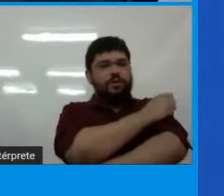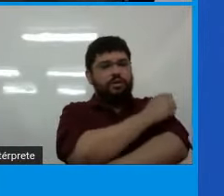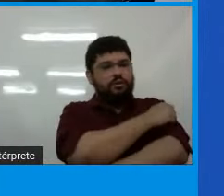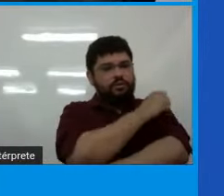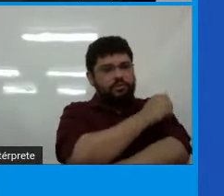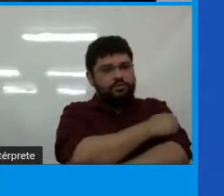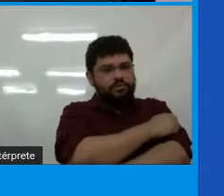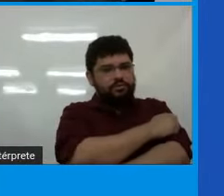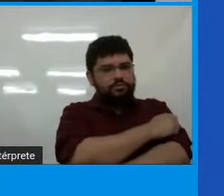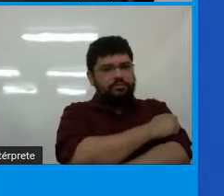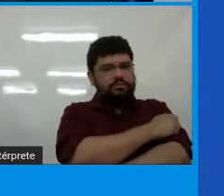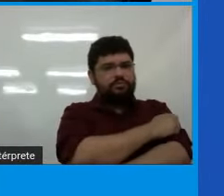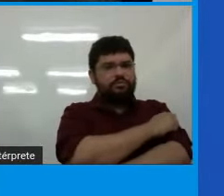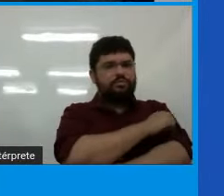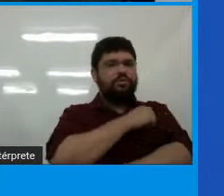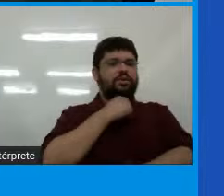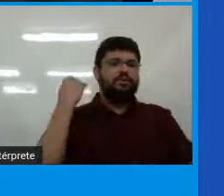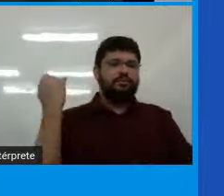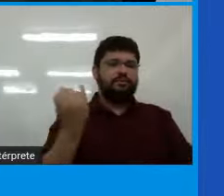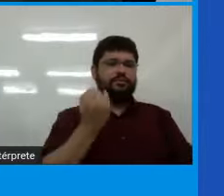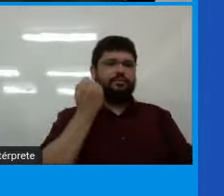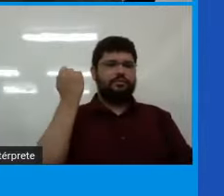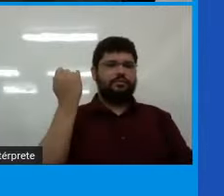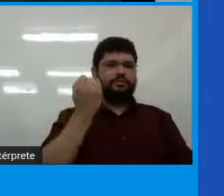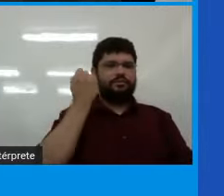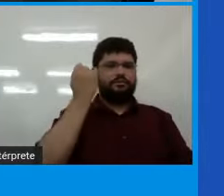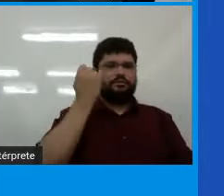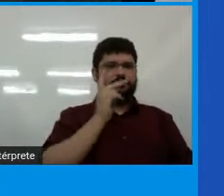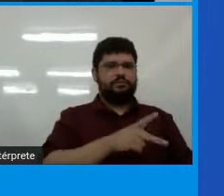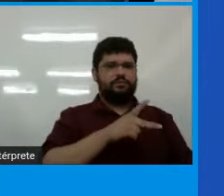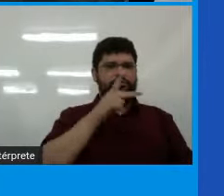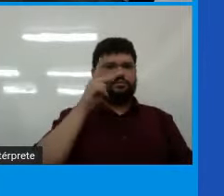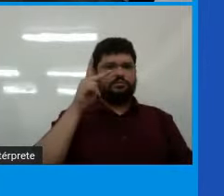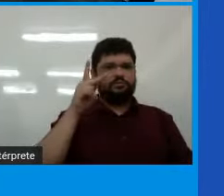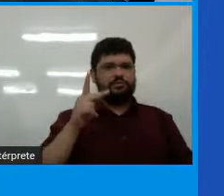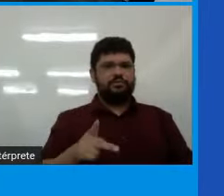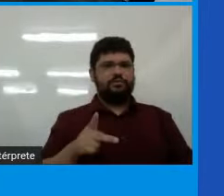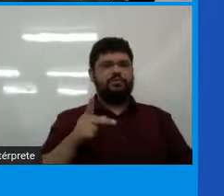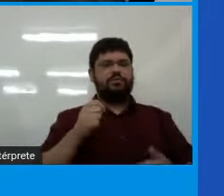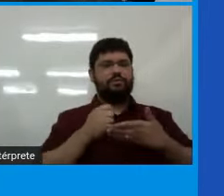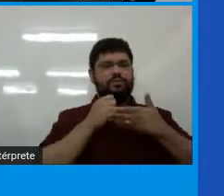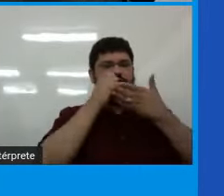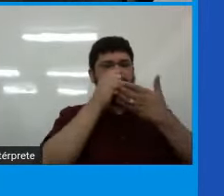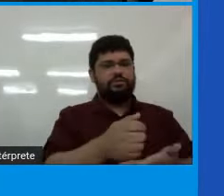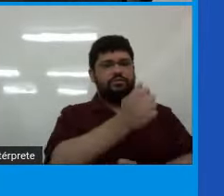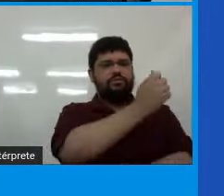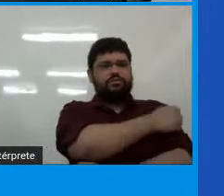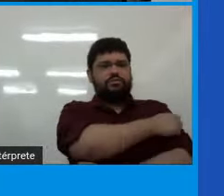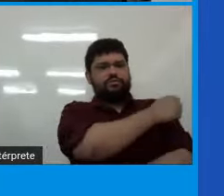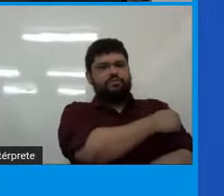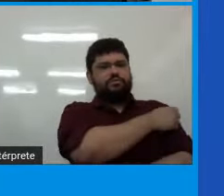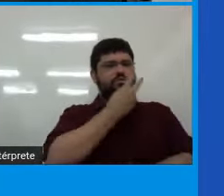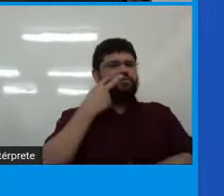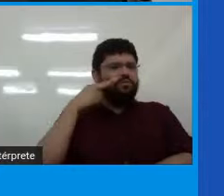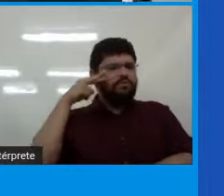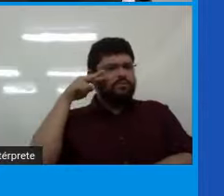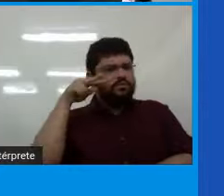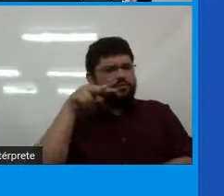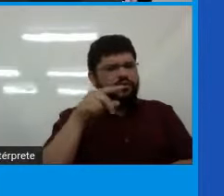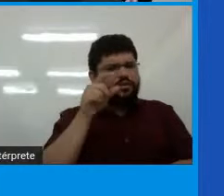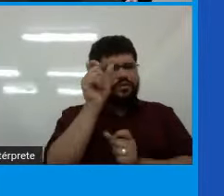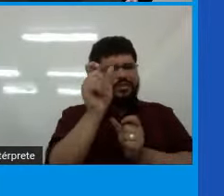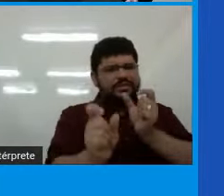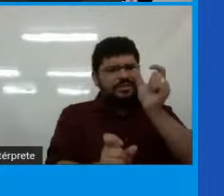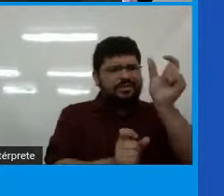que cada professor, que cada professora olhe para o público-alvo, né? Veja as